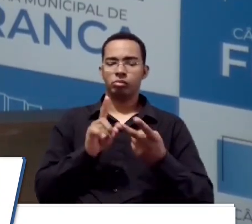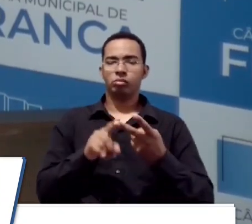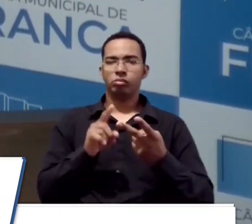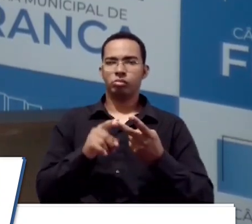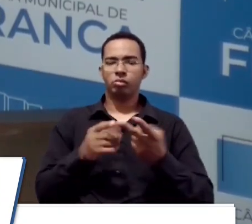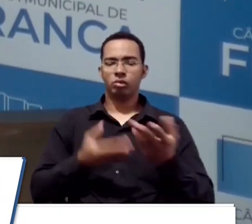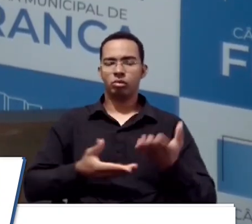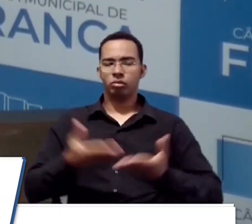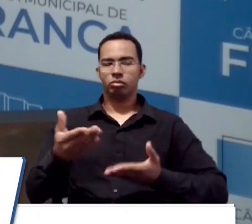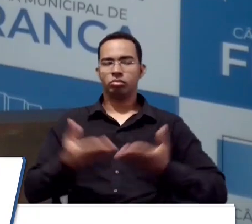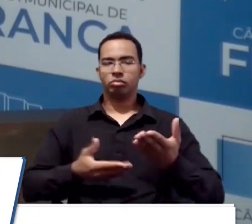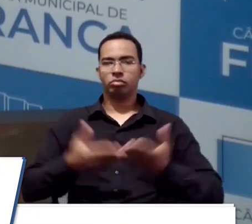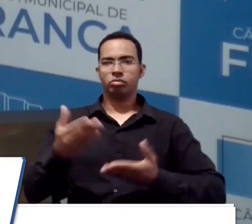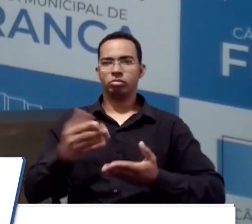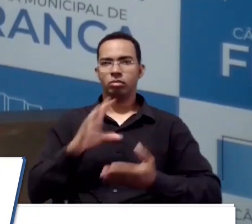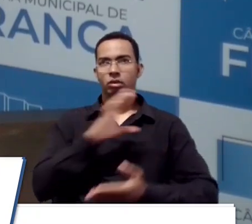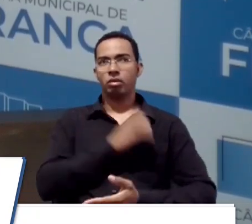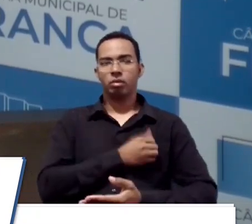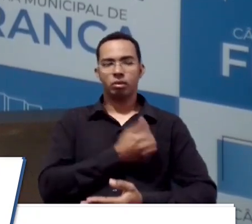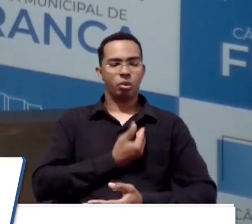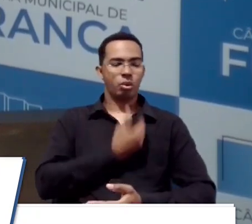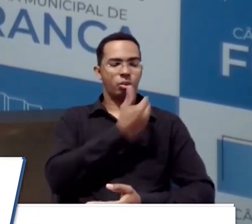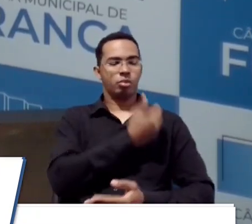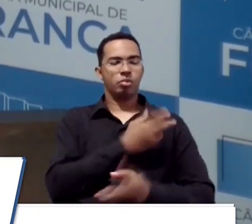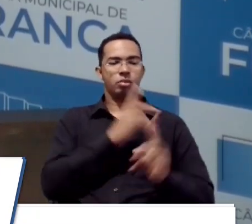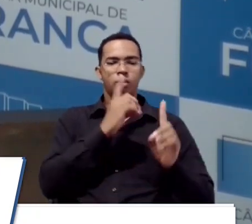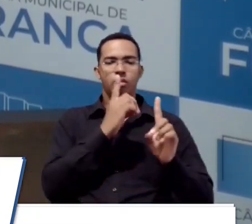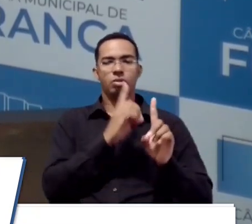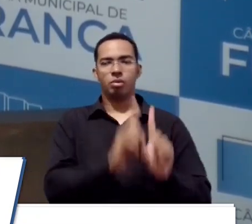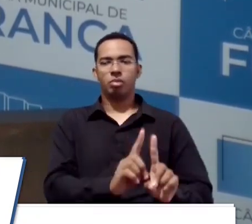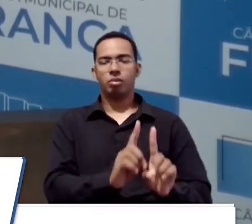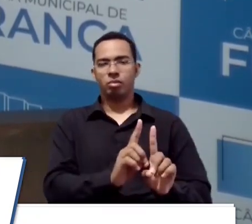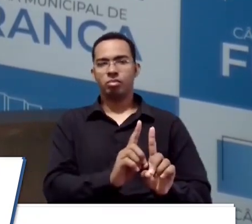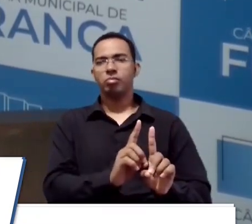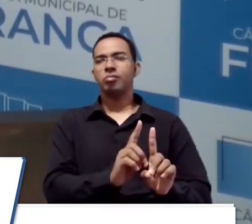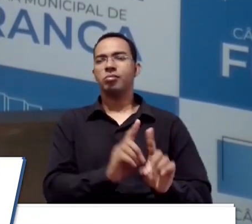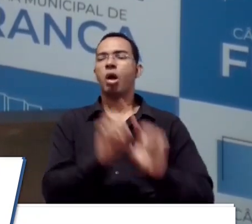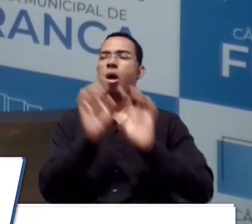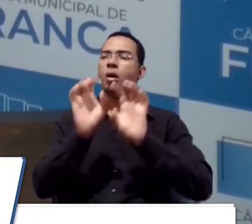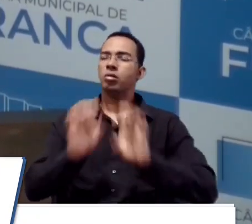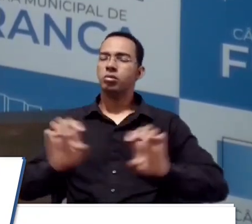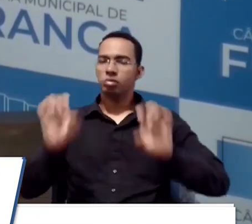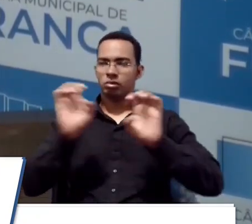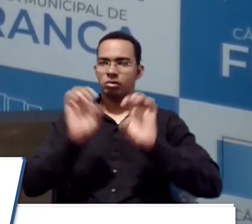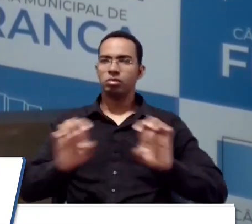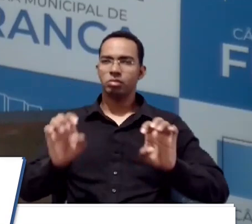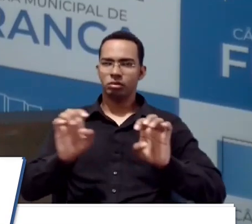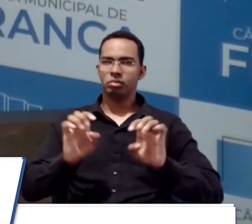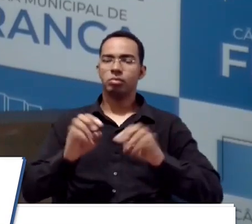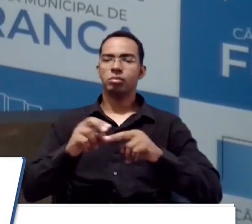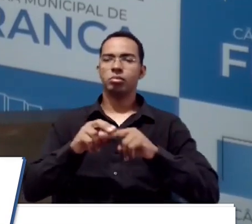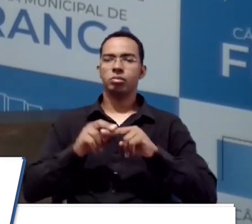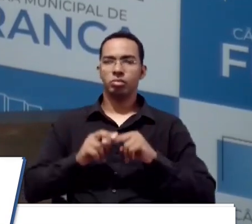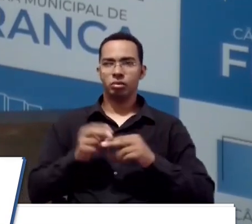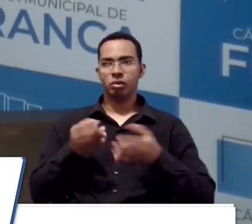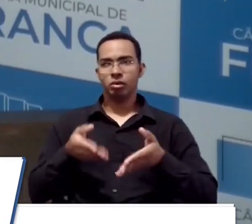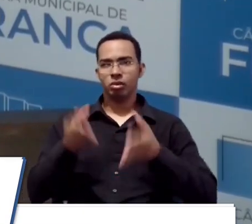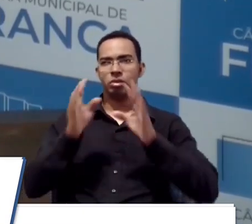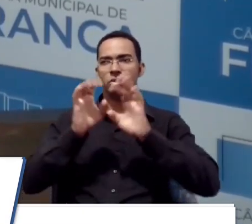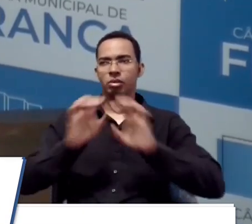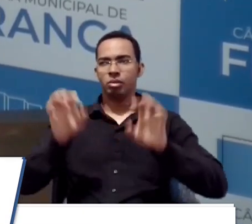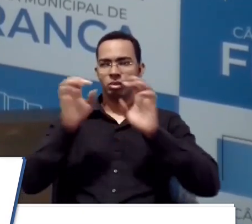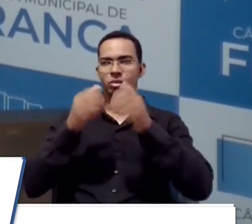serviço. Amarás o teu próximo como a ti mesmo. A evangelização. Portanto, ide fazei